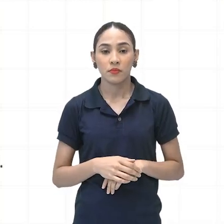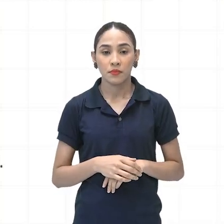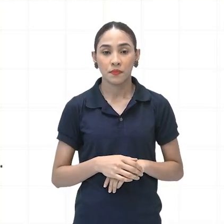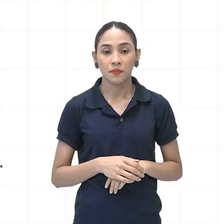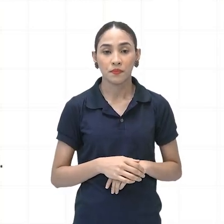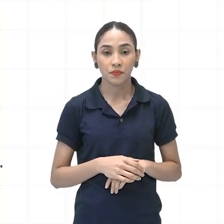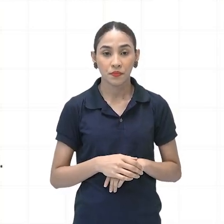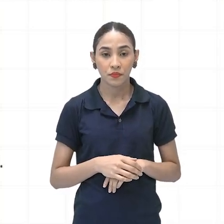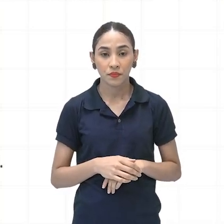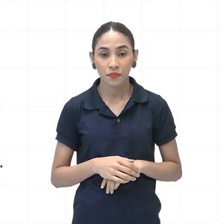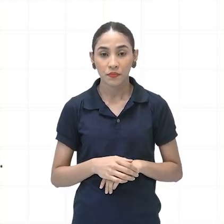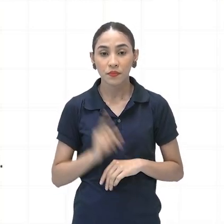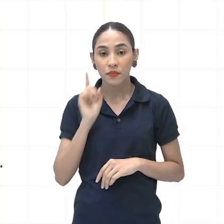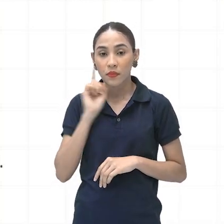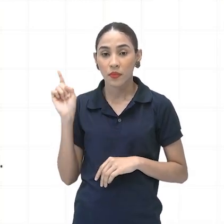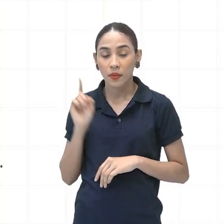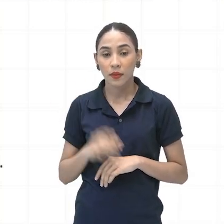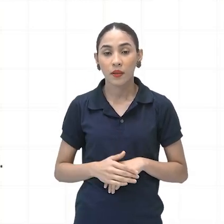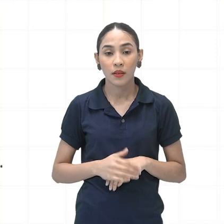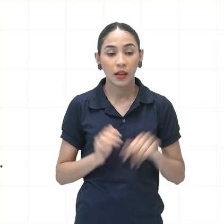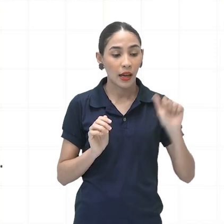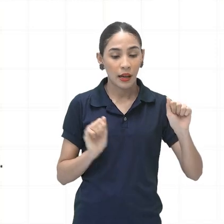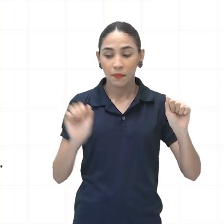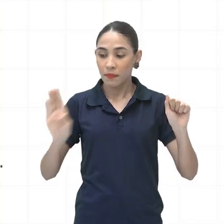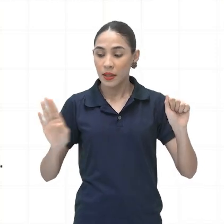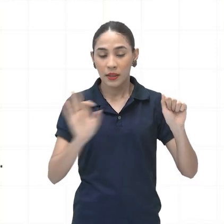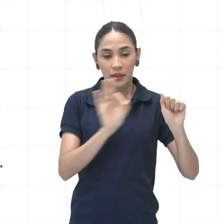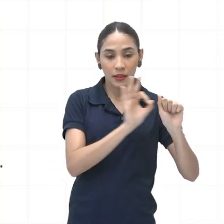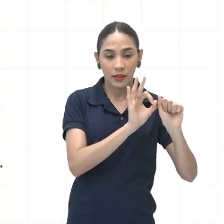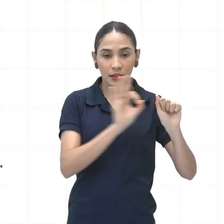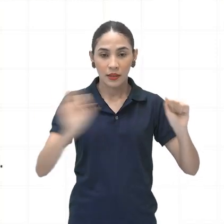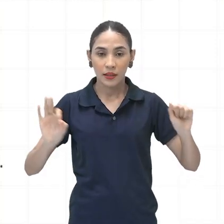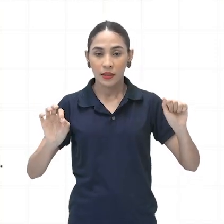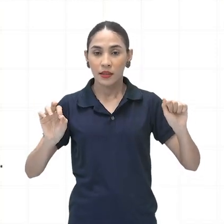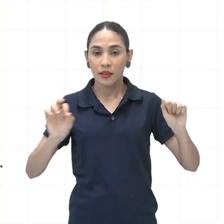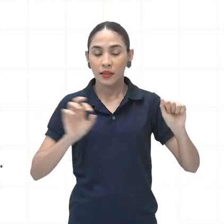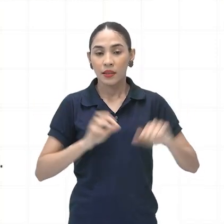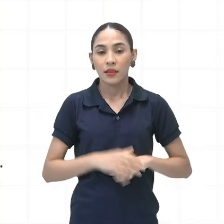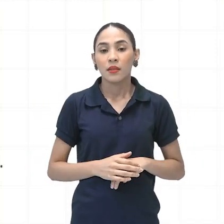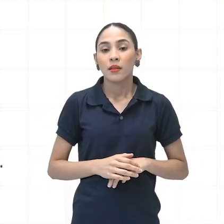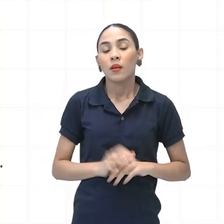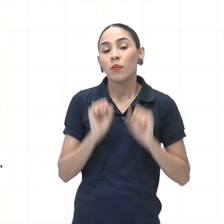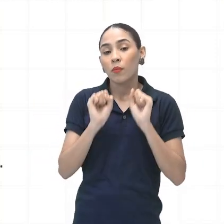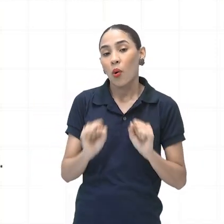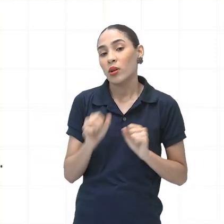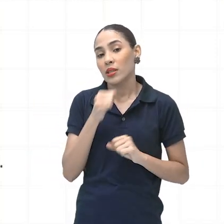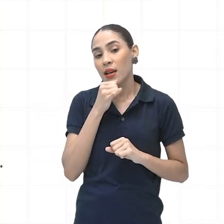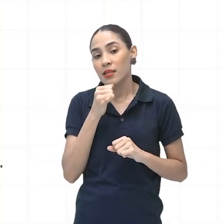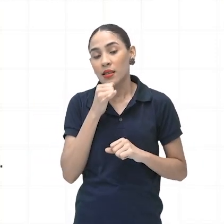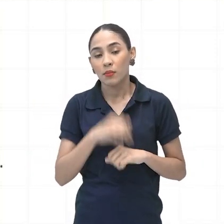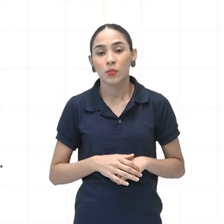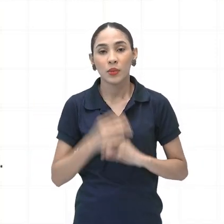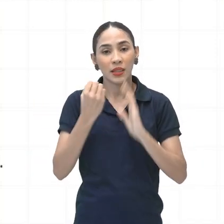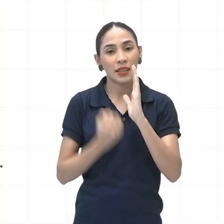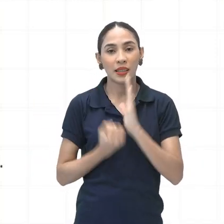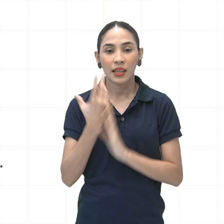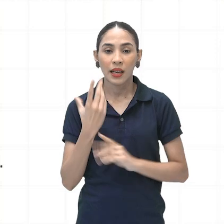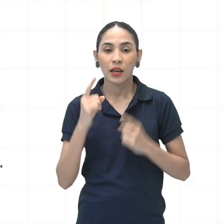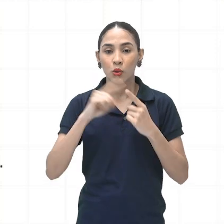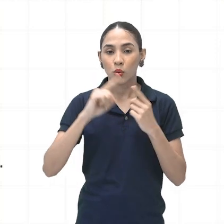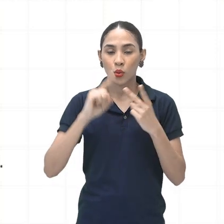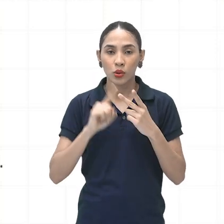vai fazer essa reta aqui de A até B. E aí, eu posso criar aí